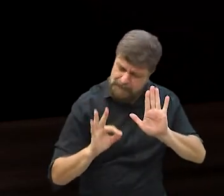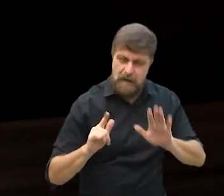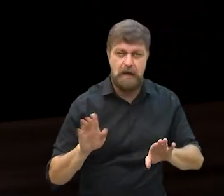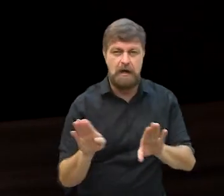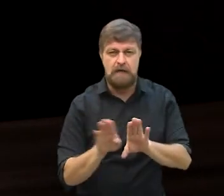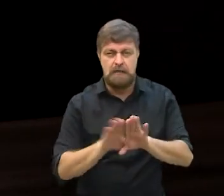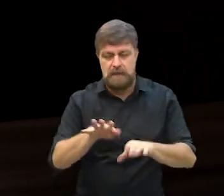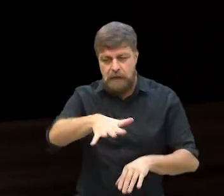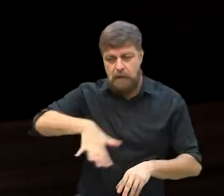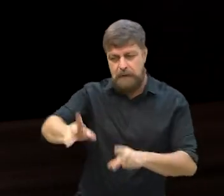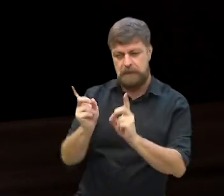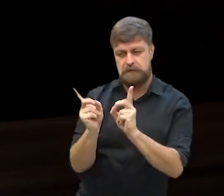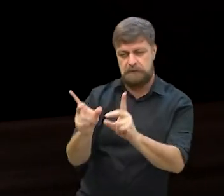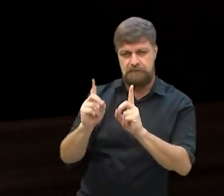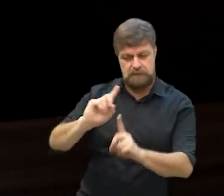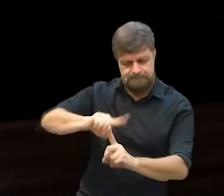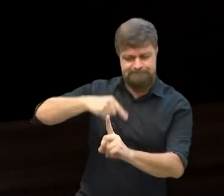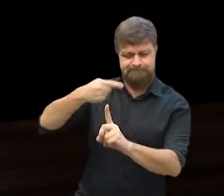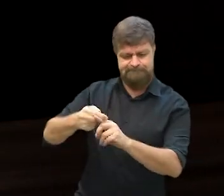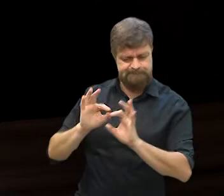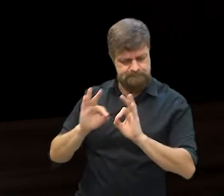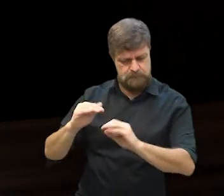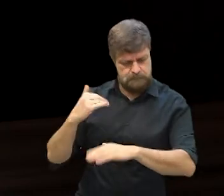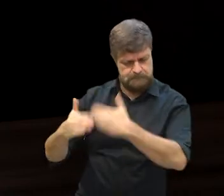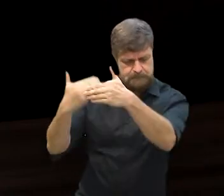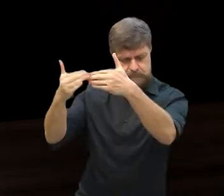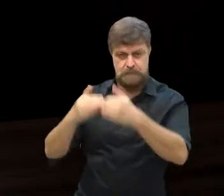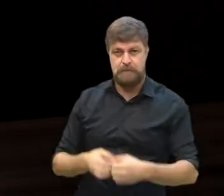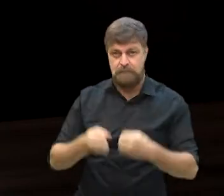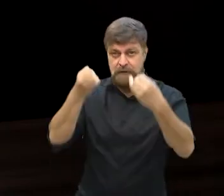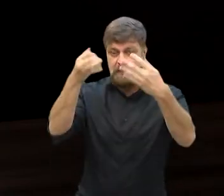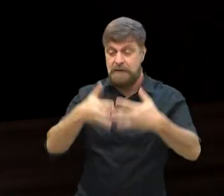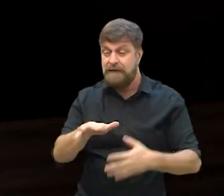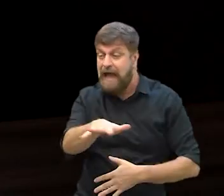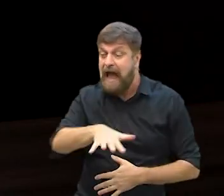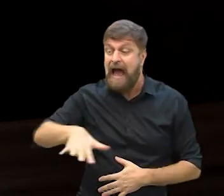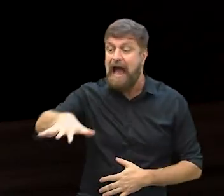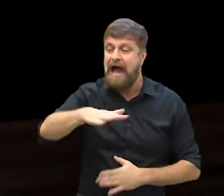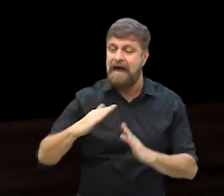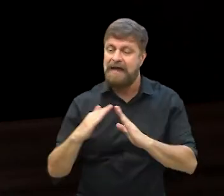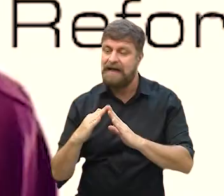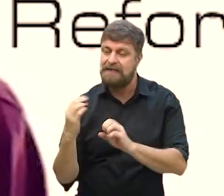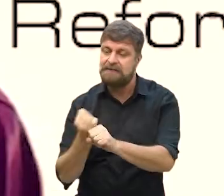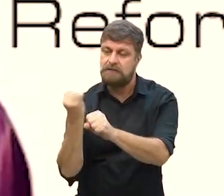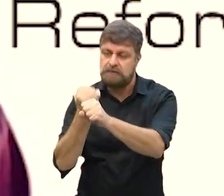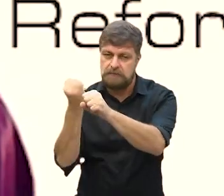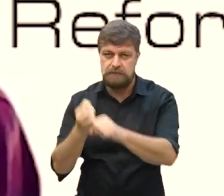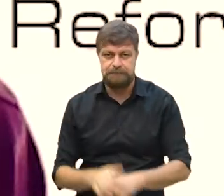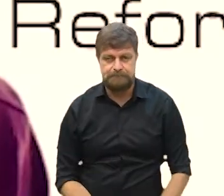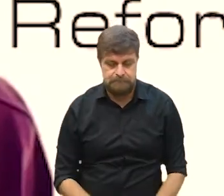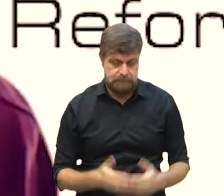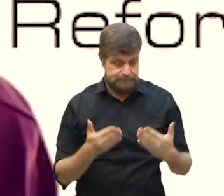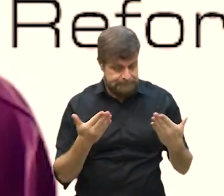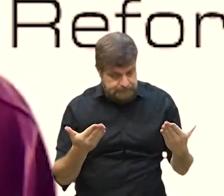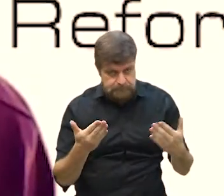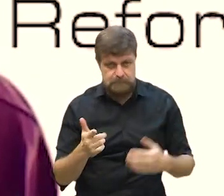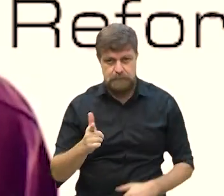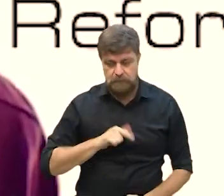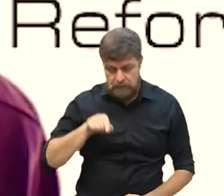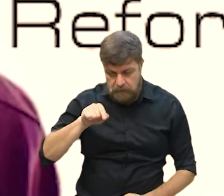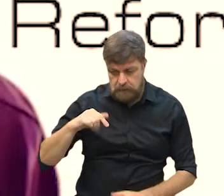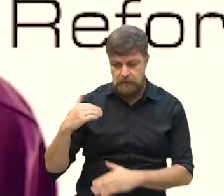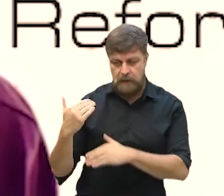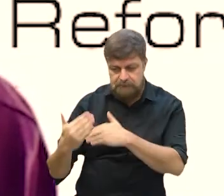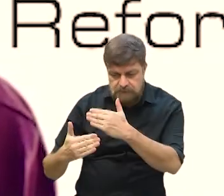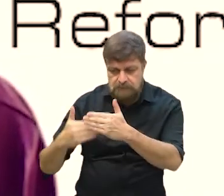gente tem um mercado positivo. Fala um pouquinho desse panorama para nós. Olha, a construção civil,